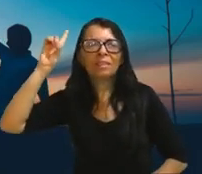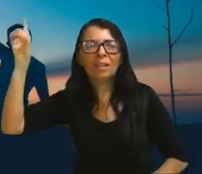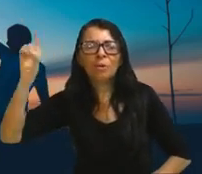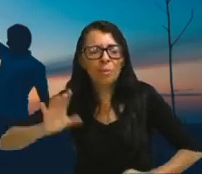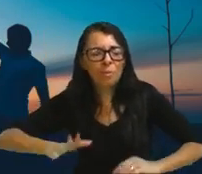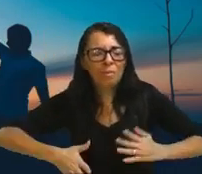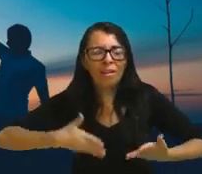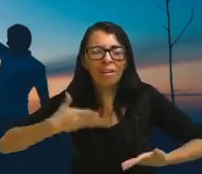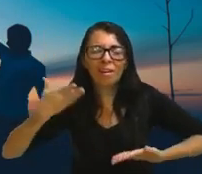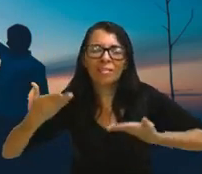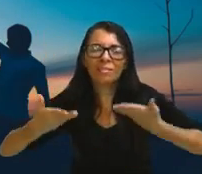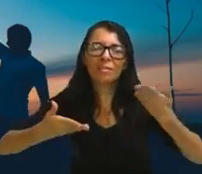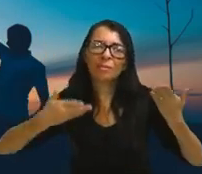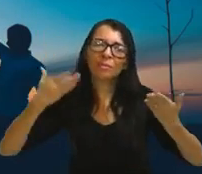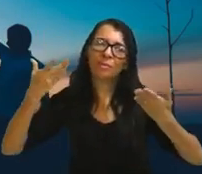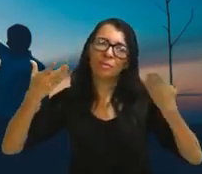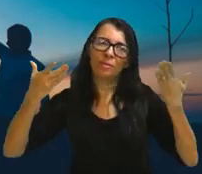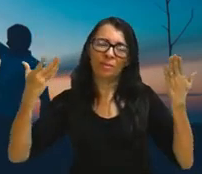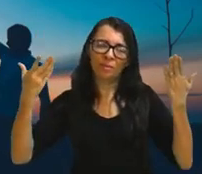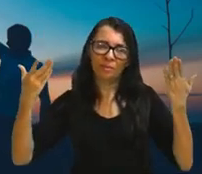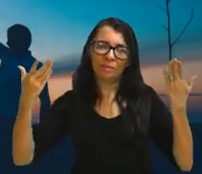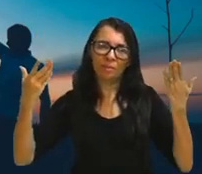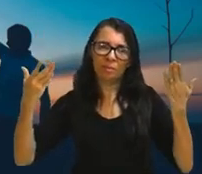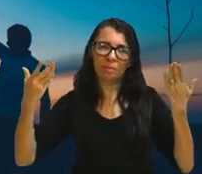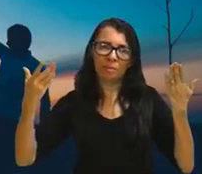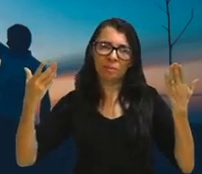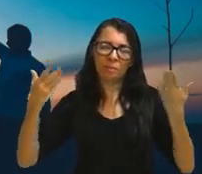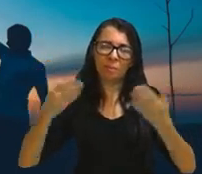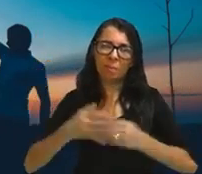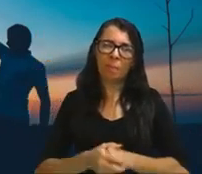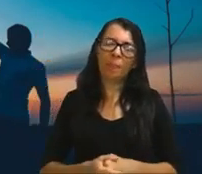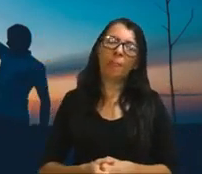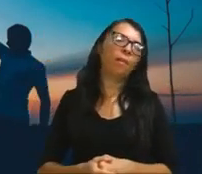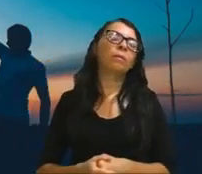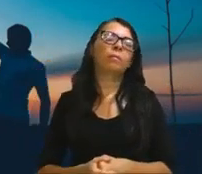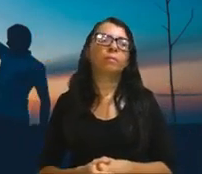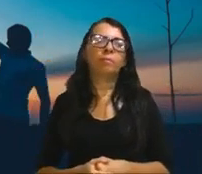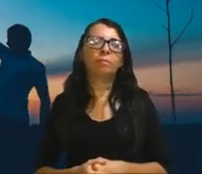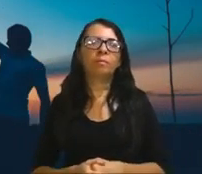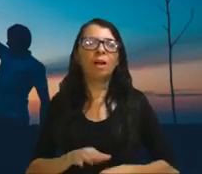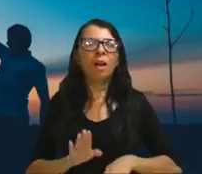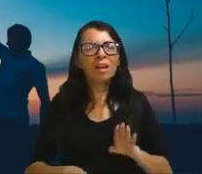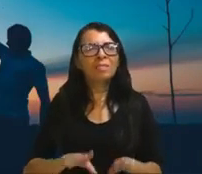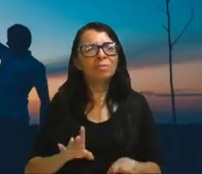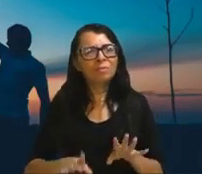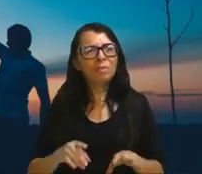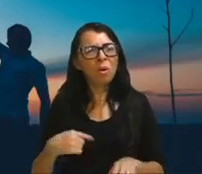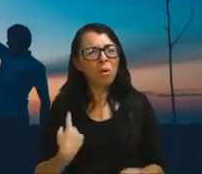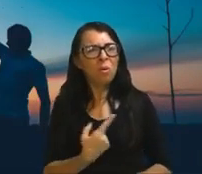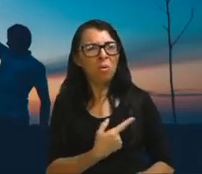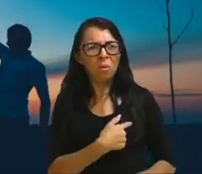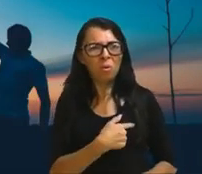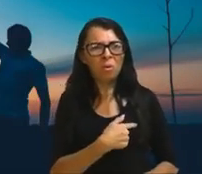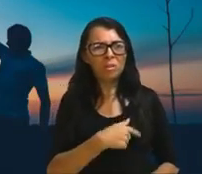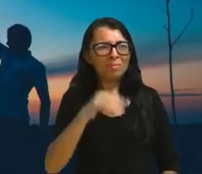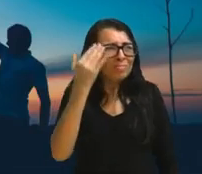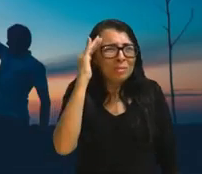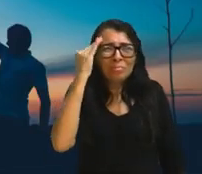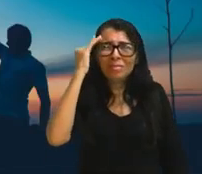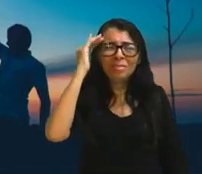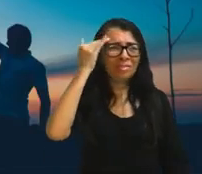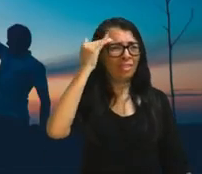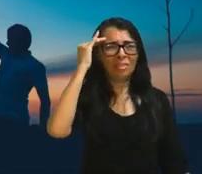mesmo que nós tenhamos visto pessoas de Deus, homens e mulheres, pastores e pastoras, servos e